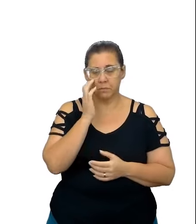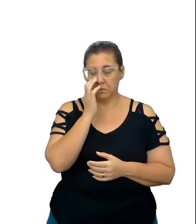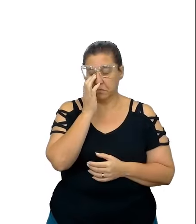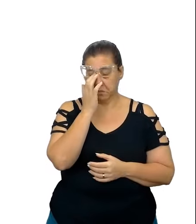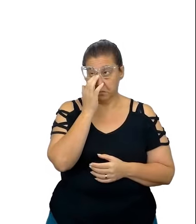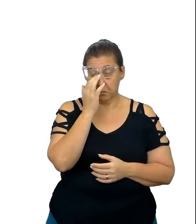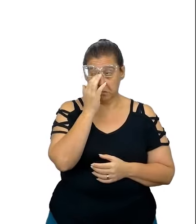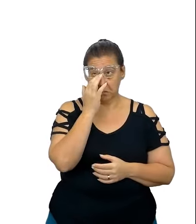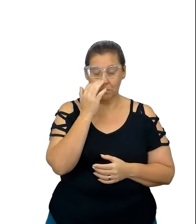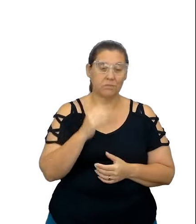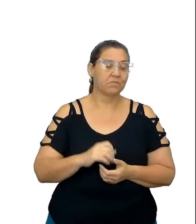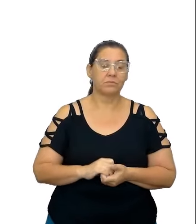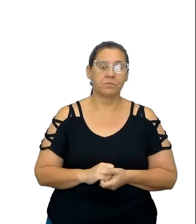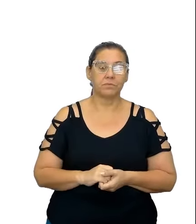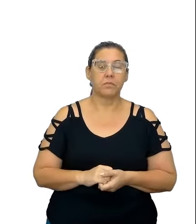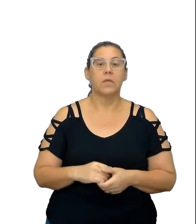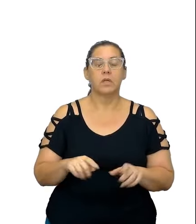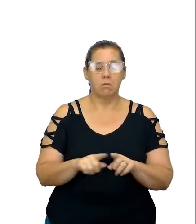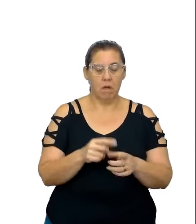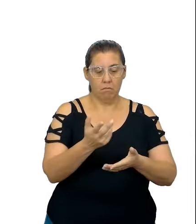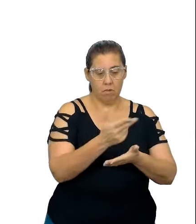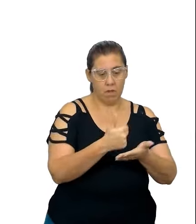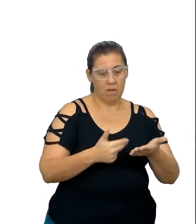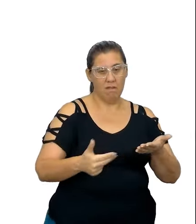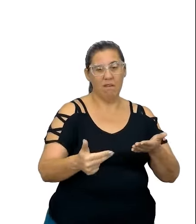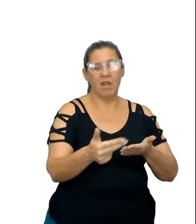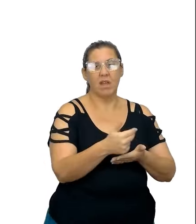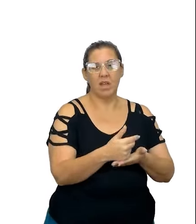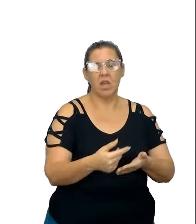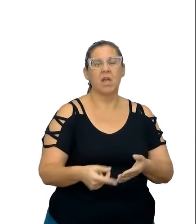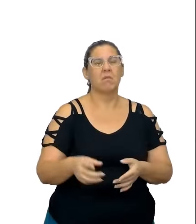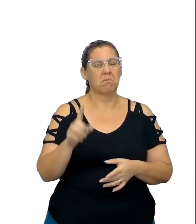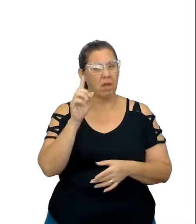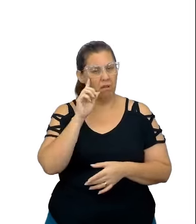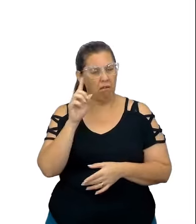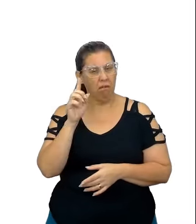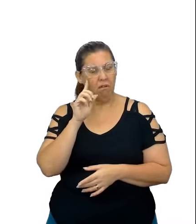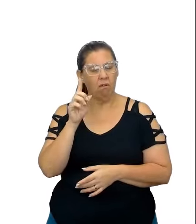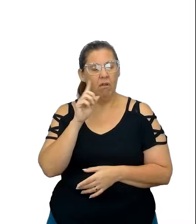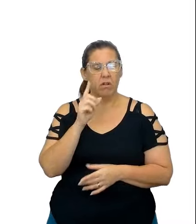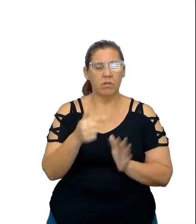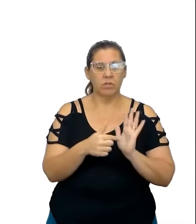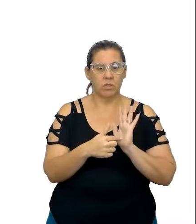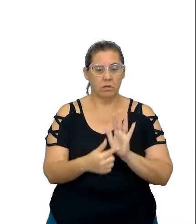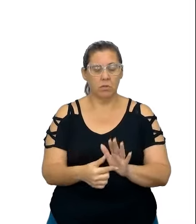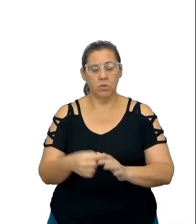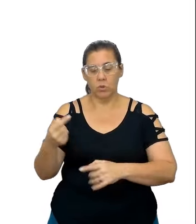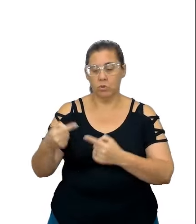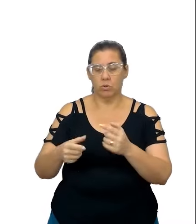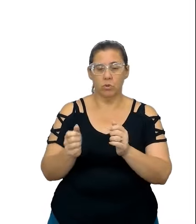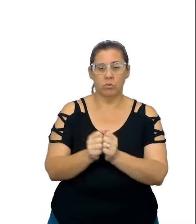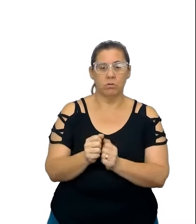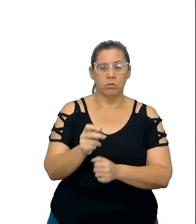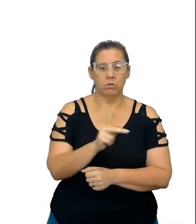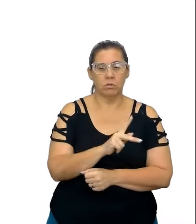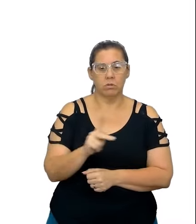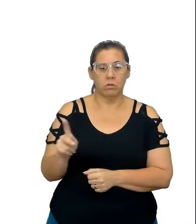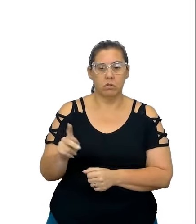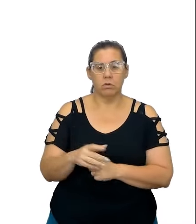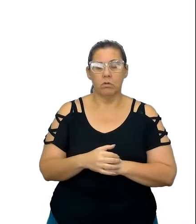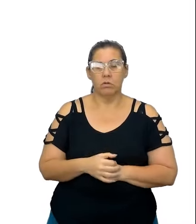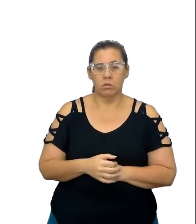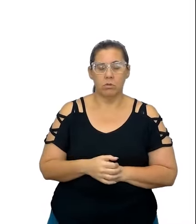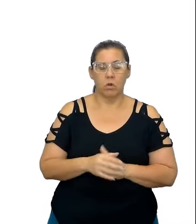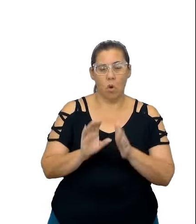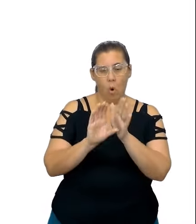dos infográficos que estão aí presentes no dia a dia. Discutir com os professores